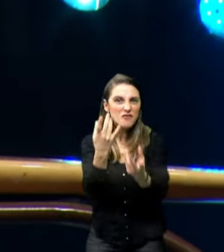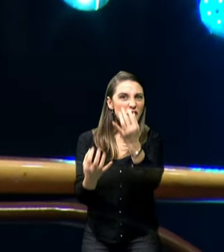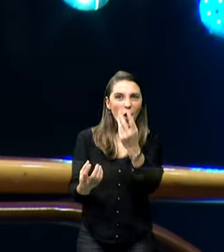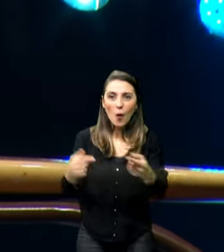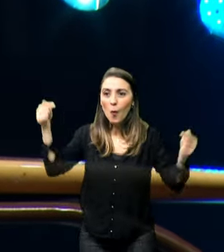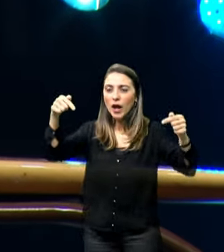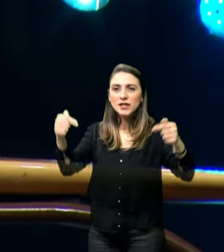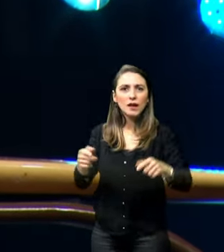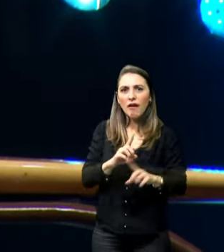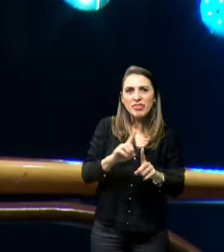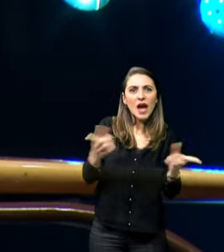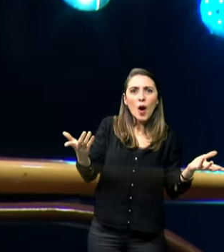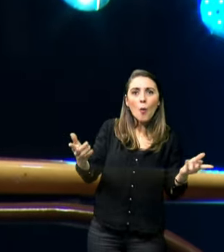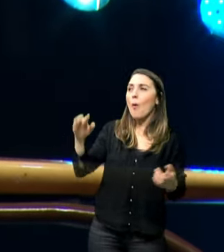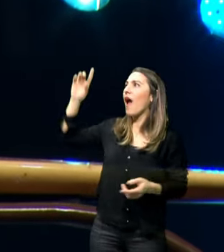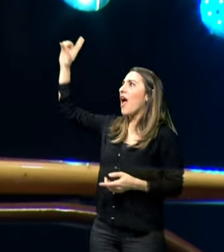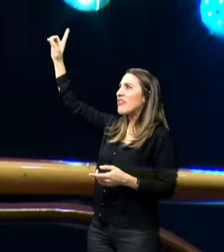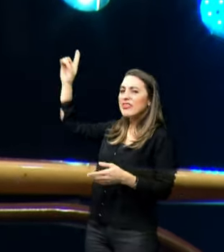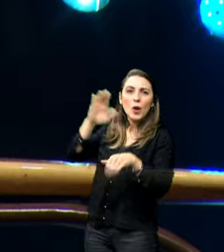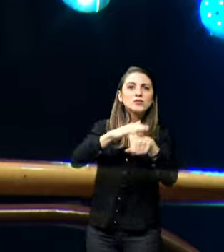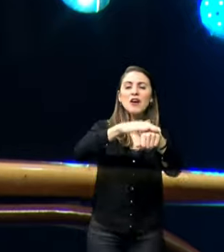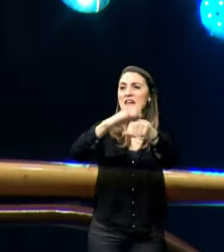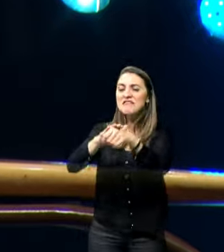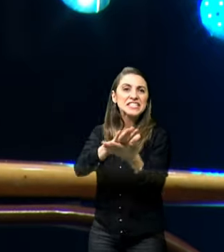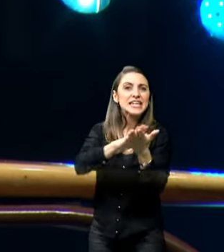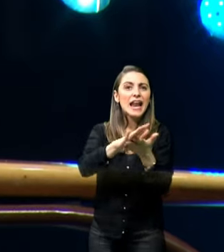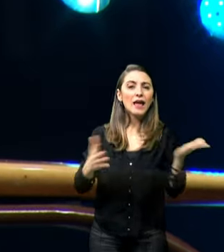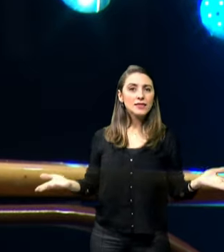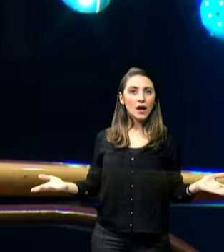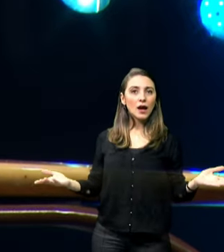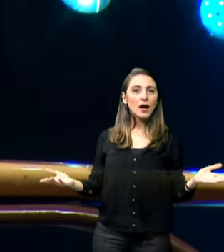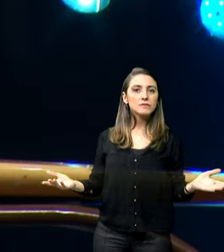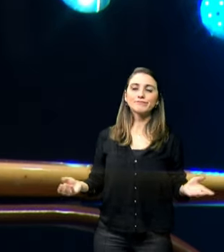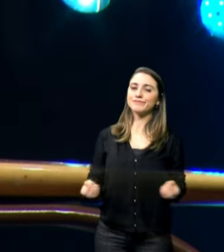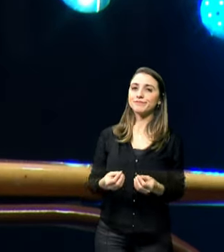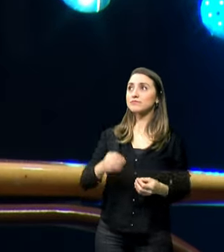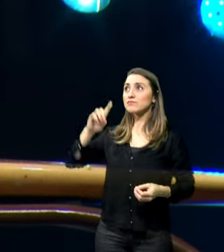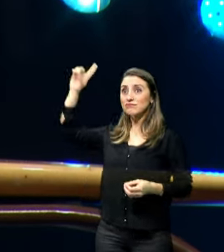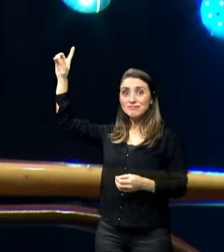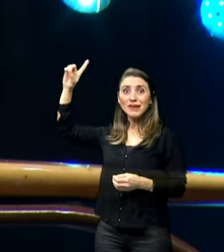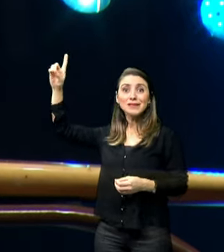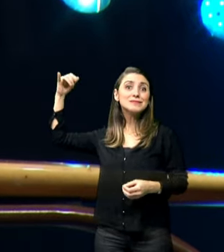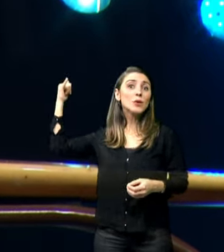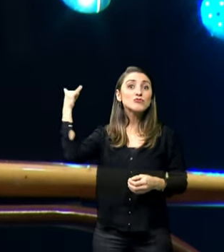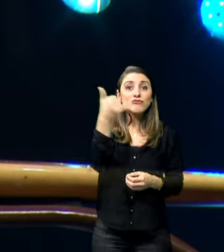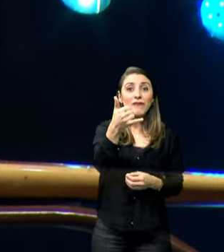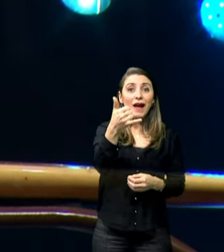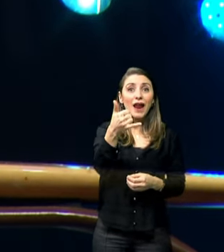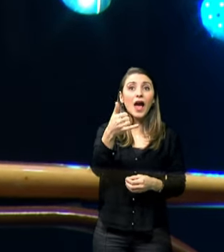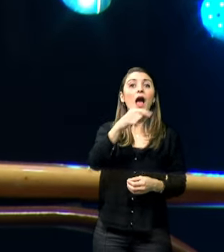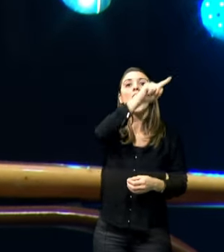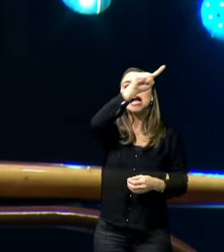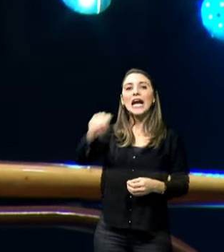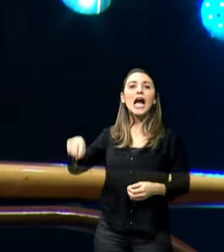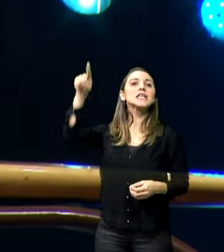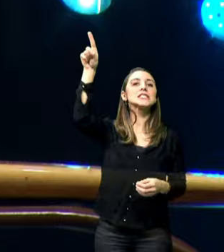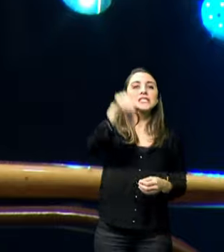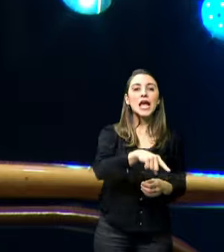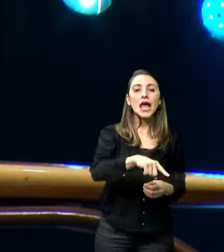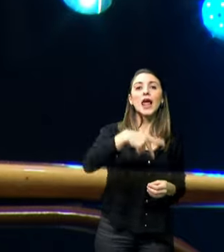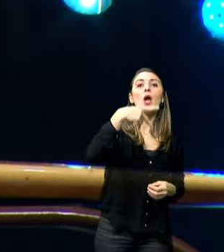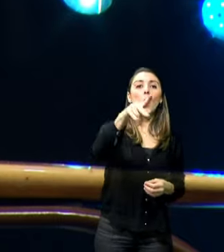Não. Deus não vai fazer nada? E Deus está dizendo para você: está cancelado. A tua dívida está cancelada. Dos